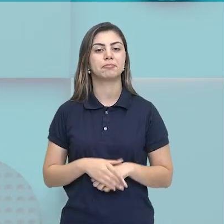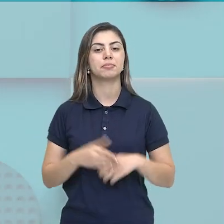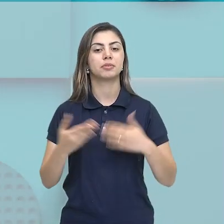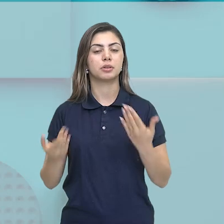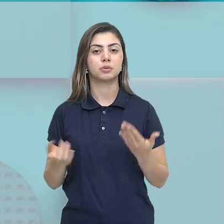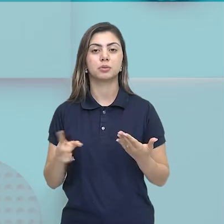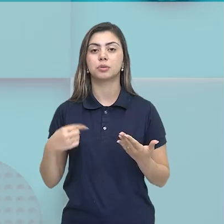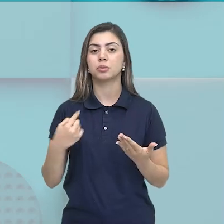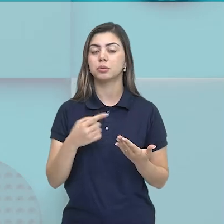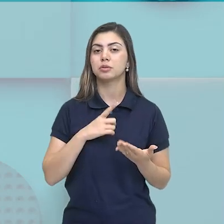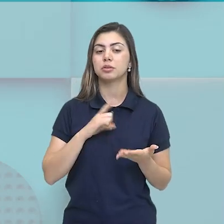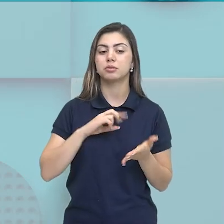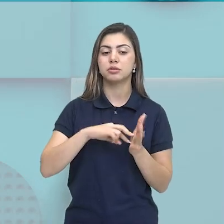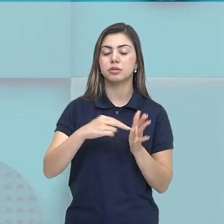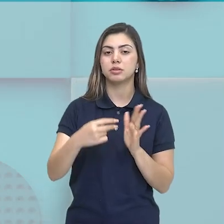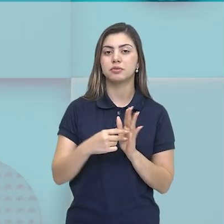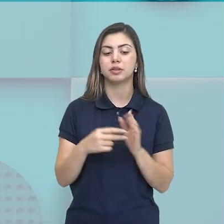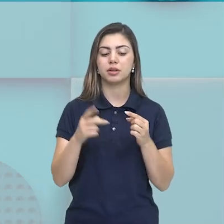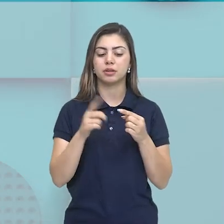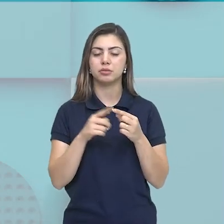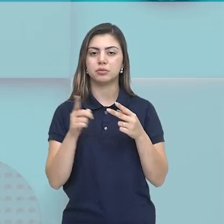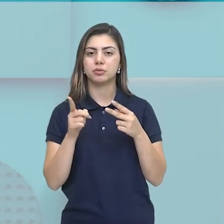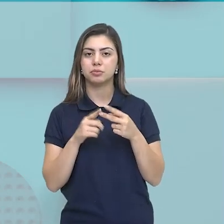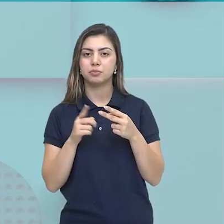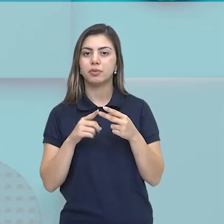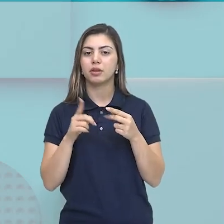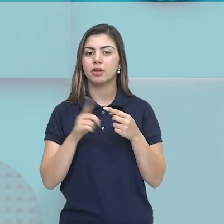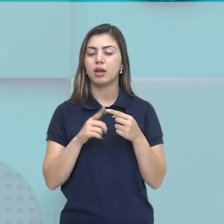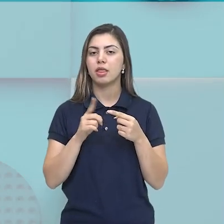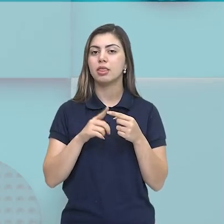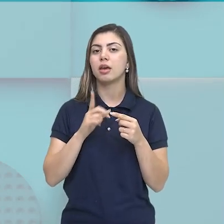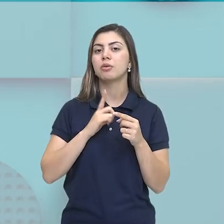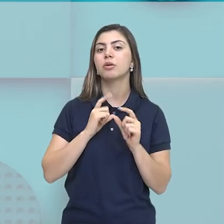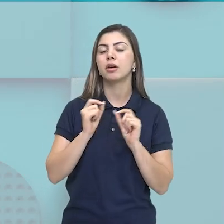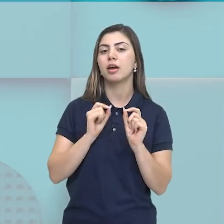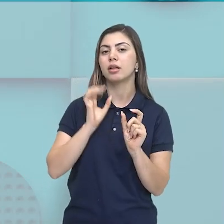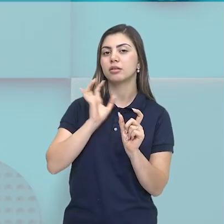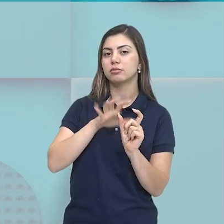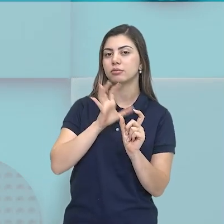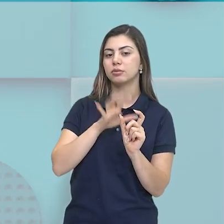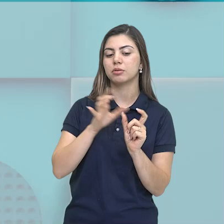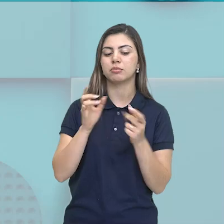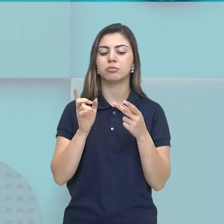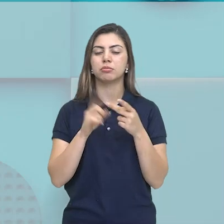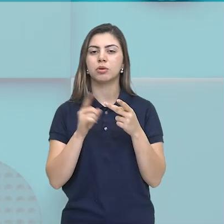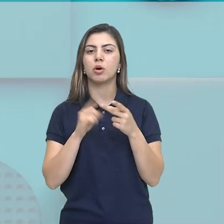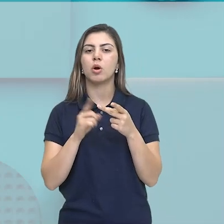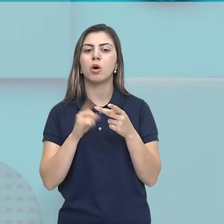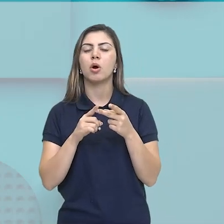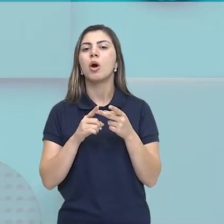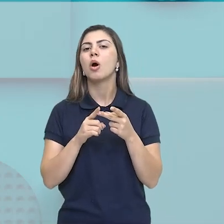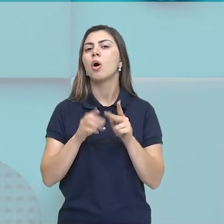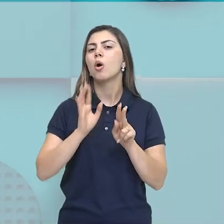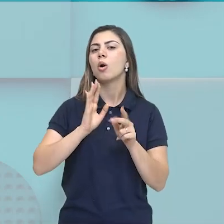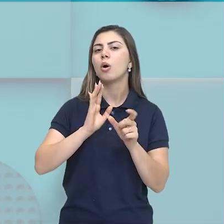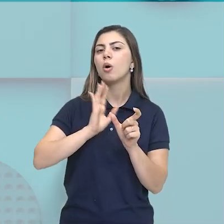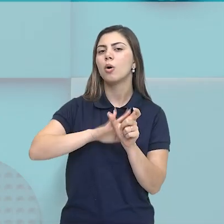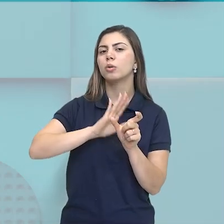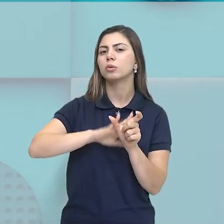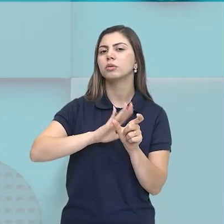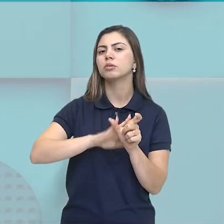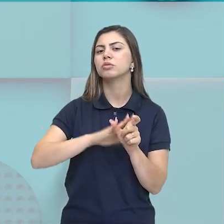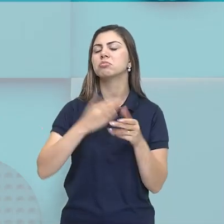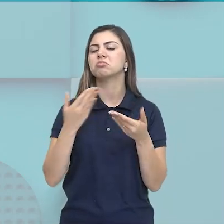temos o sentido denotativo e o conotativo das palavras. O que significa dizer